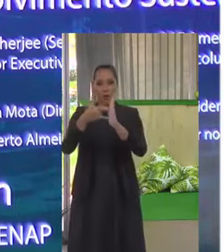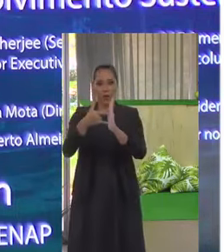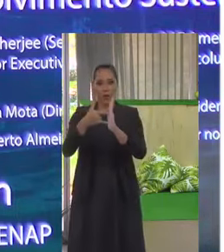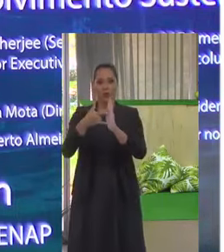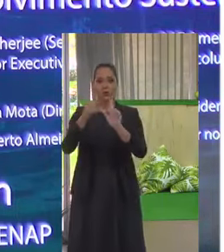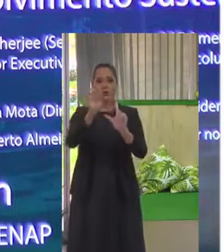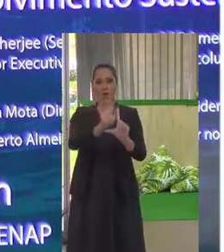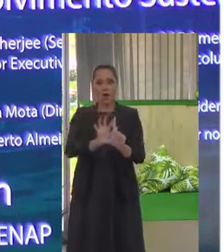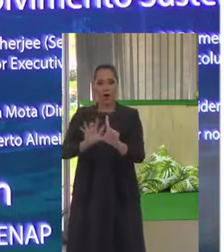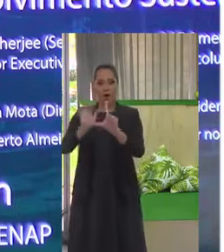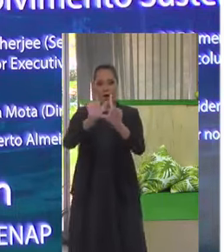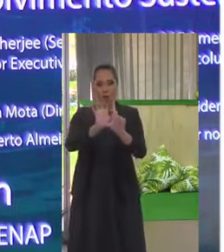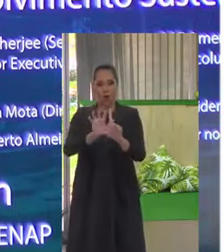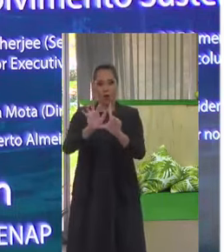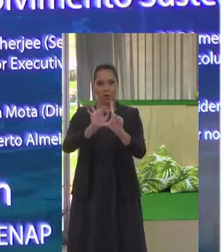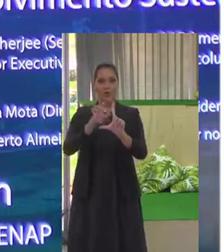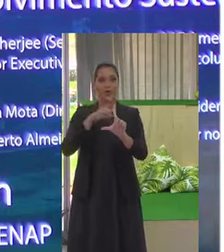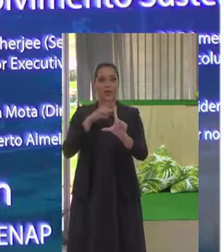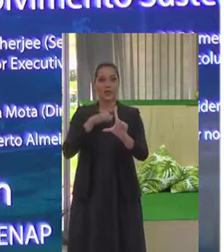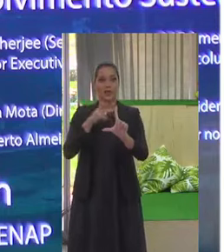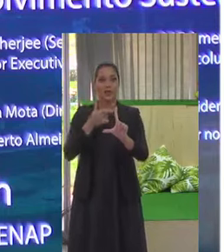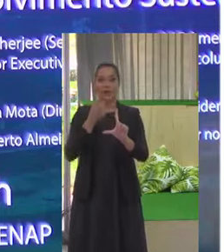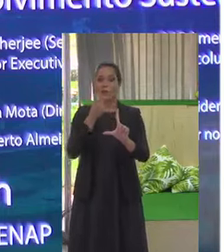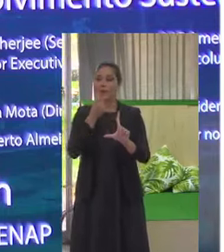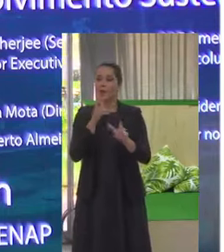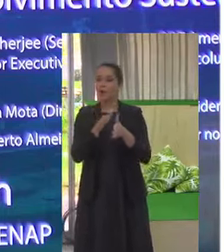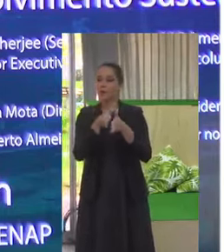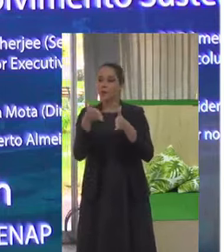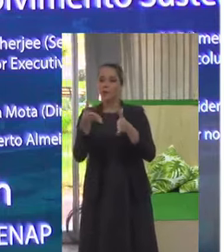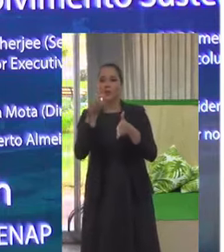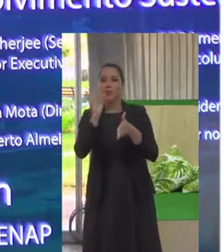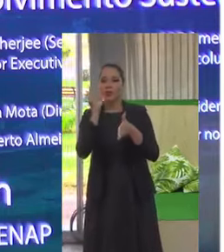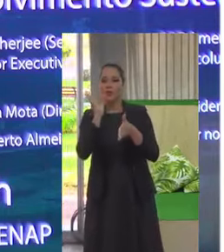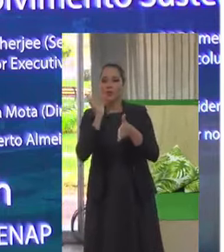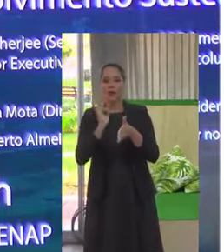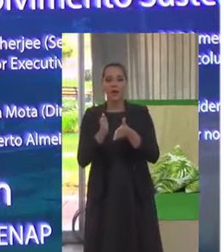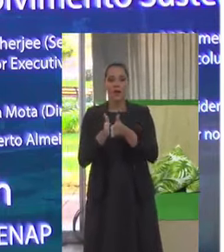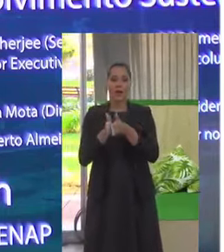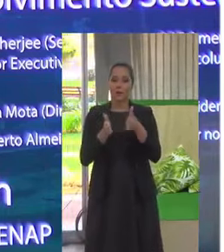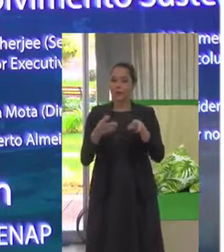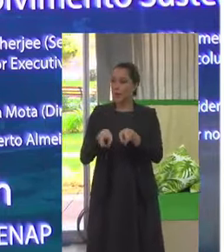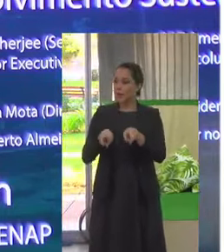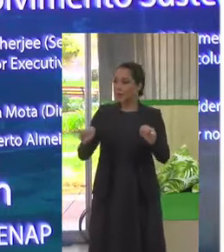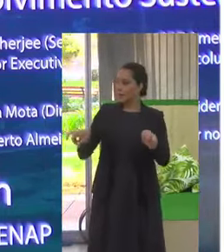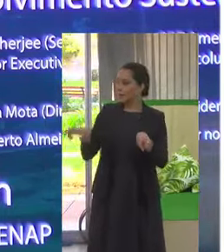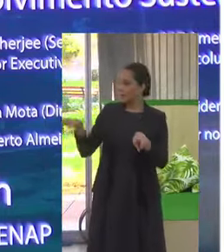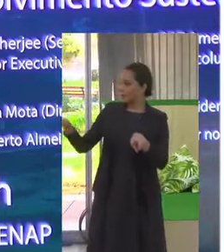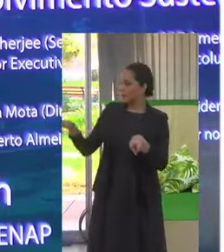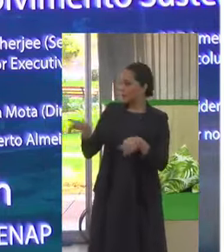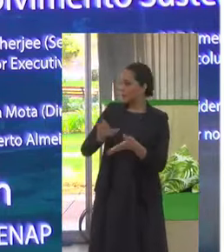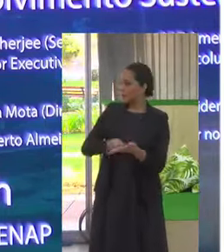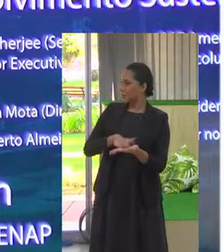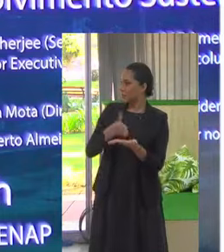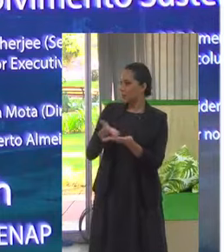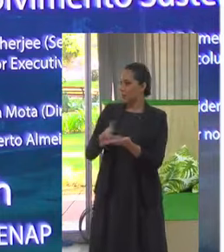QR Code que está localizado ali próximo ao café e aqui próximo à mesa dos aparelhos de